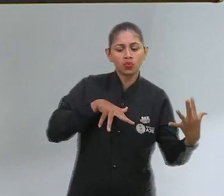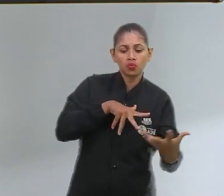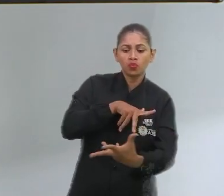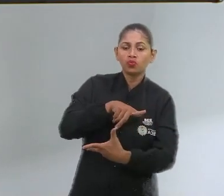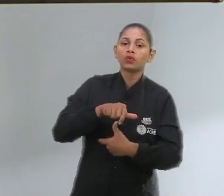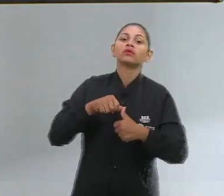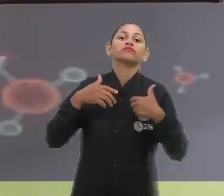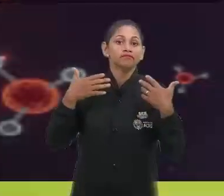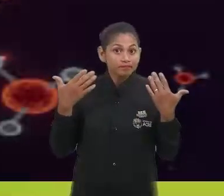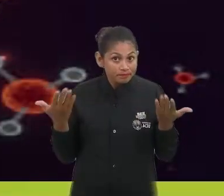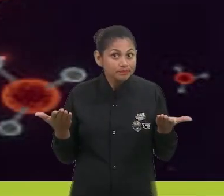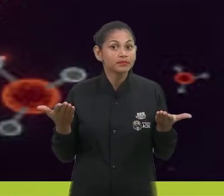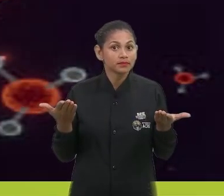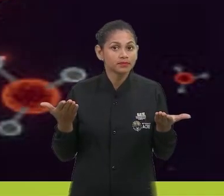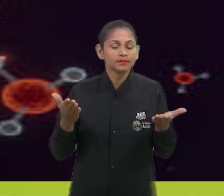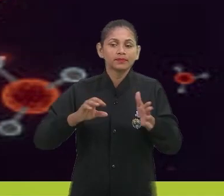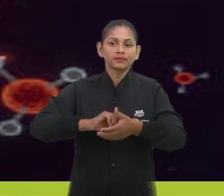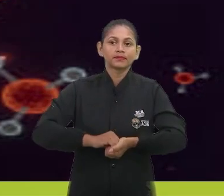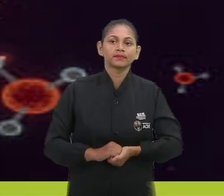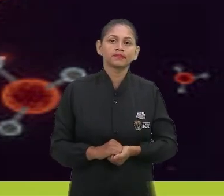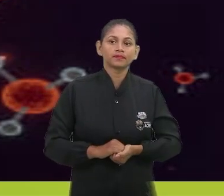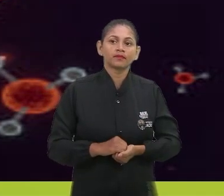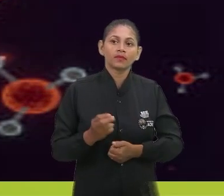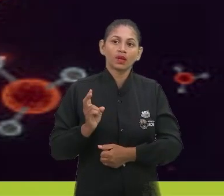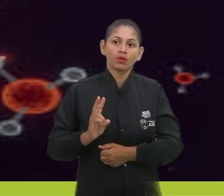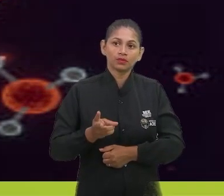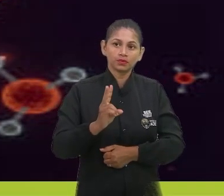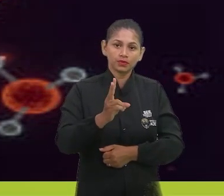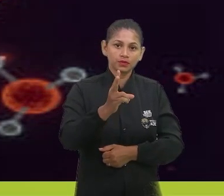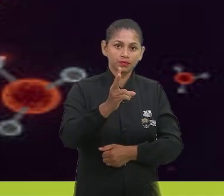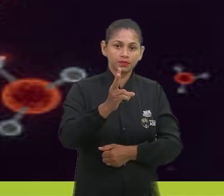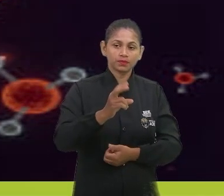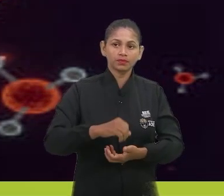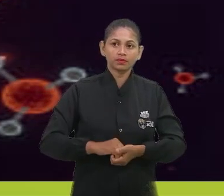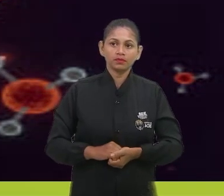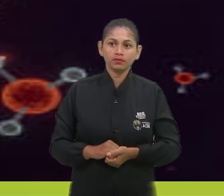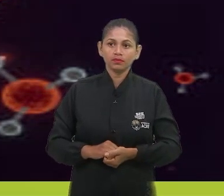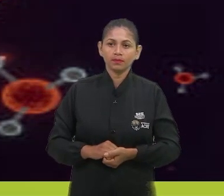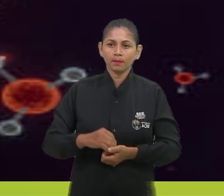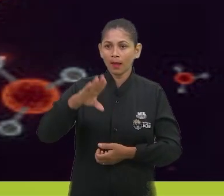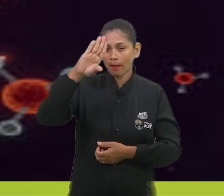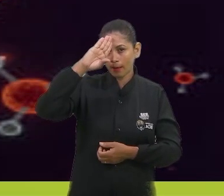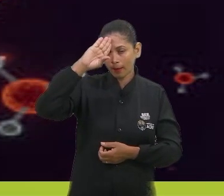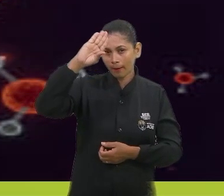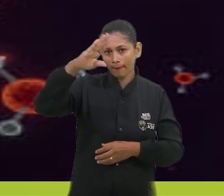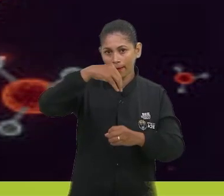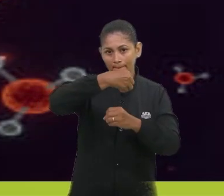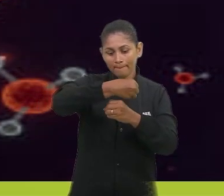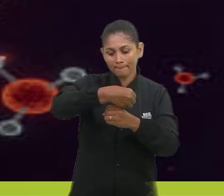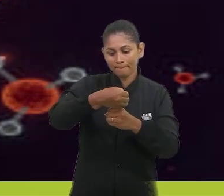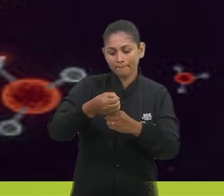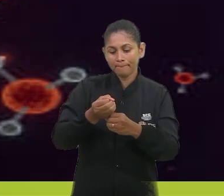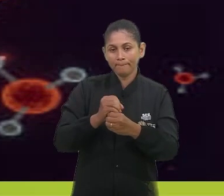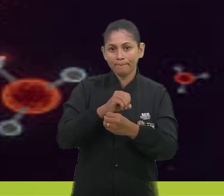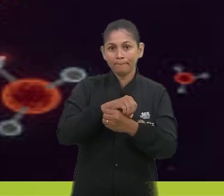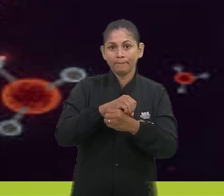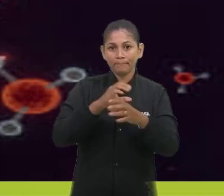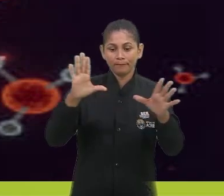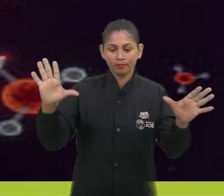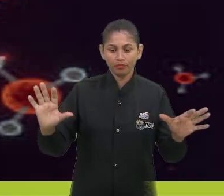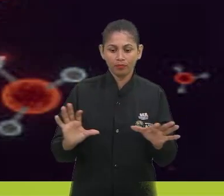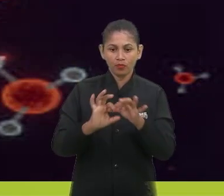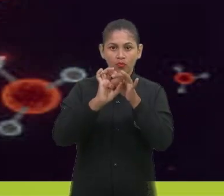Então vamos seguir, olha só. Eu tenho aqui que as principais moléculas que formam o nosso